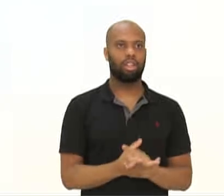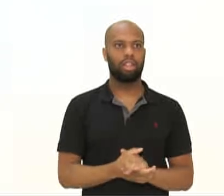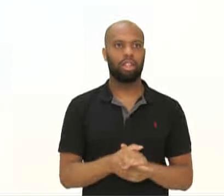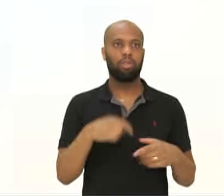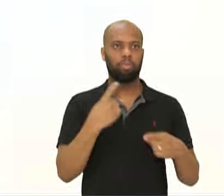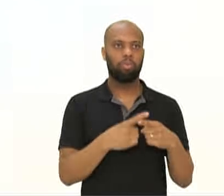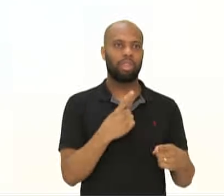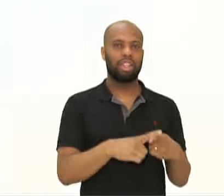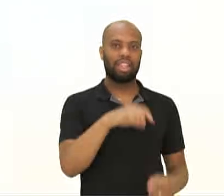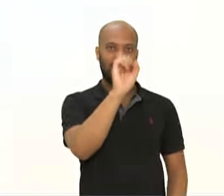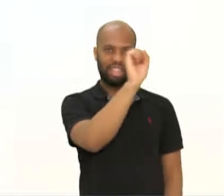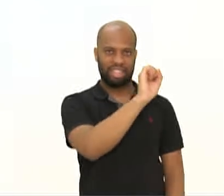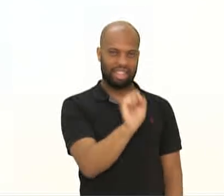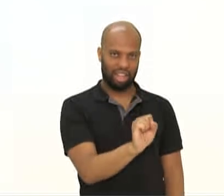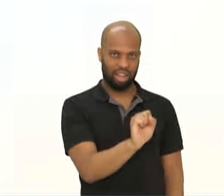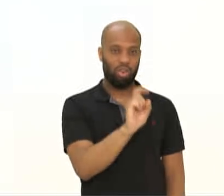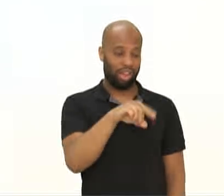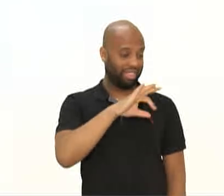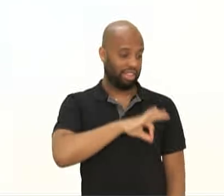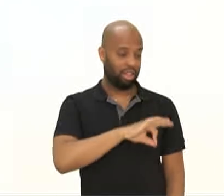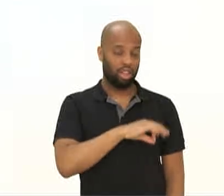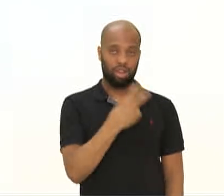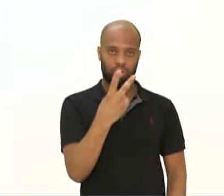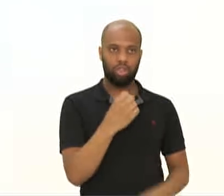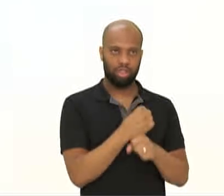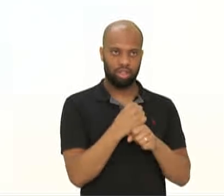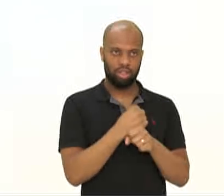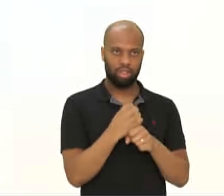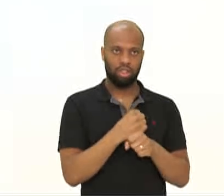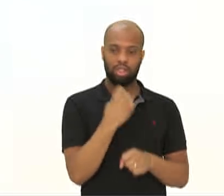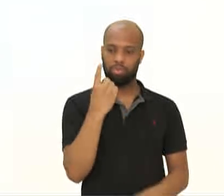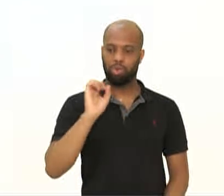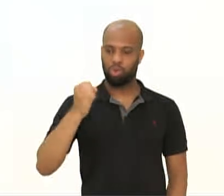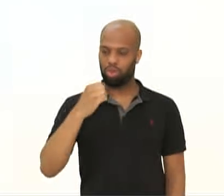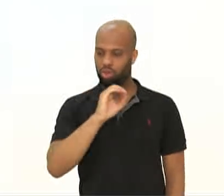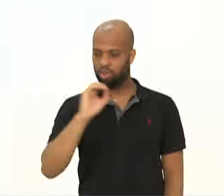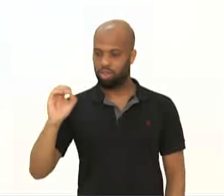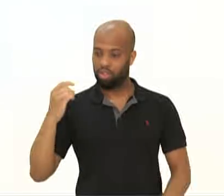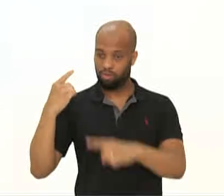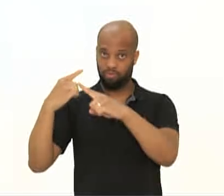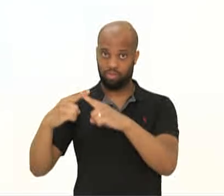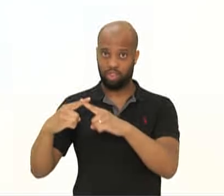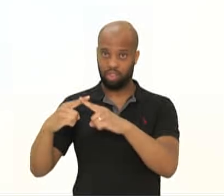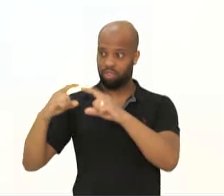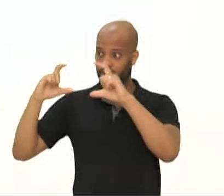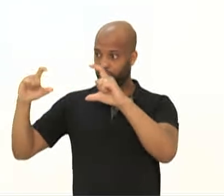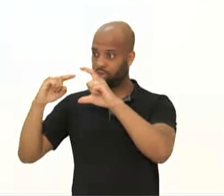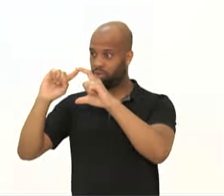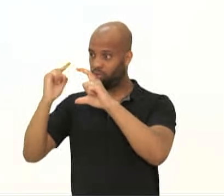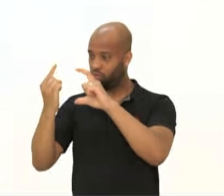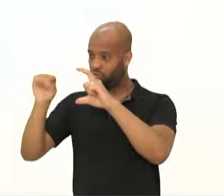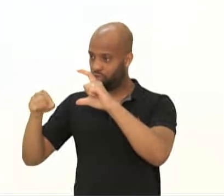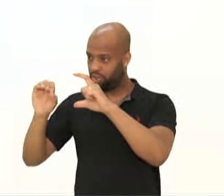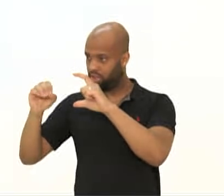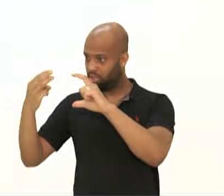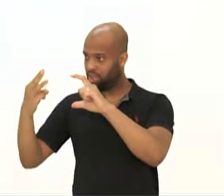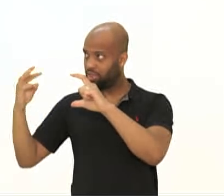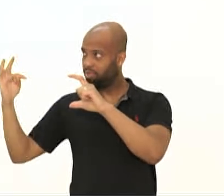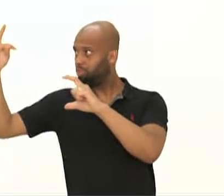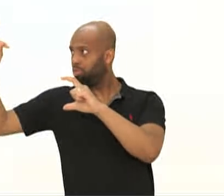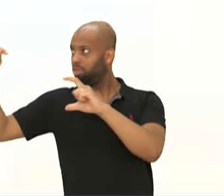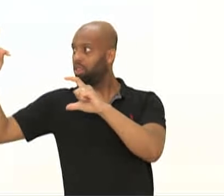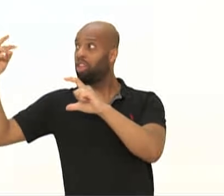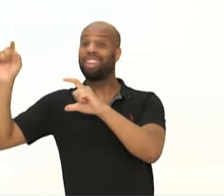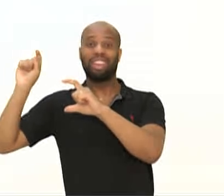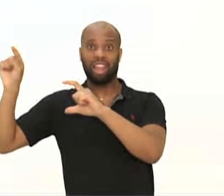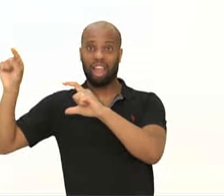O salário para 2 anos é 1.800 vezes 1,03 elevado a